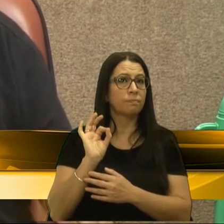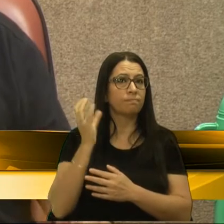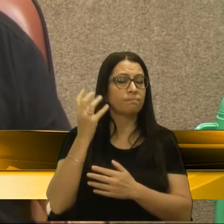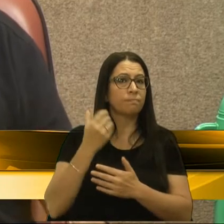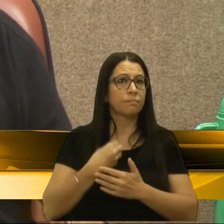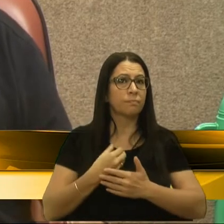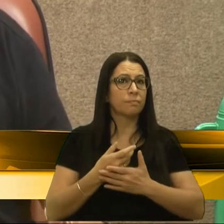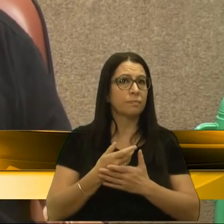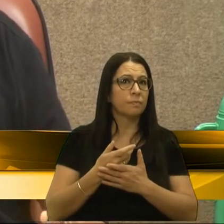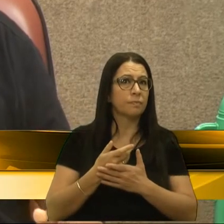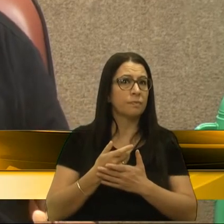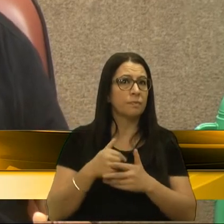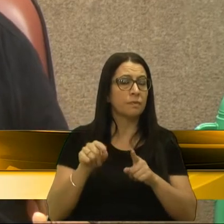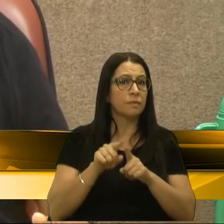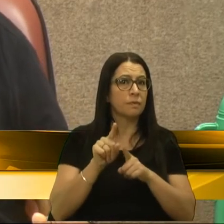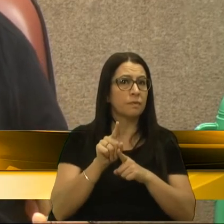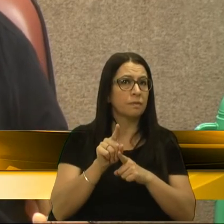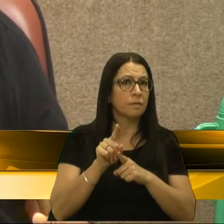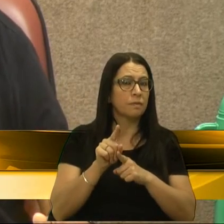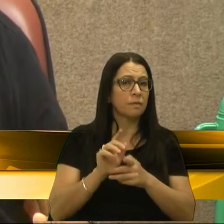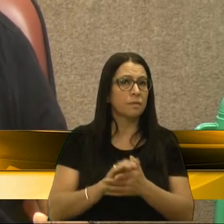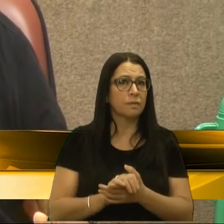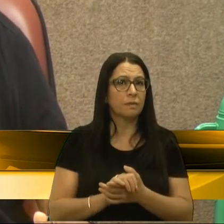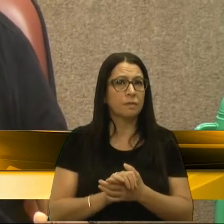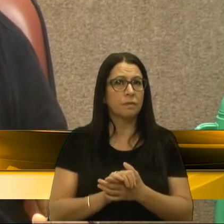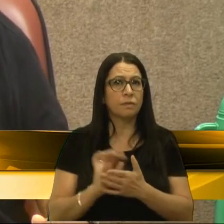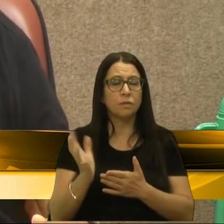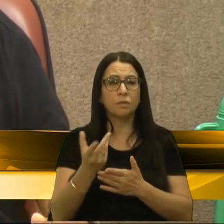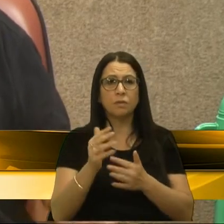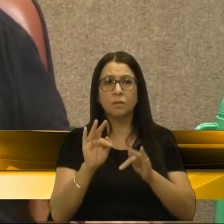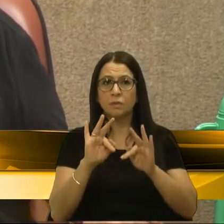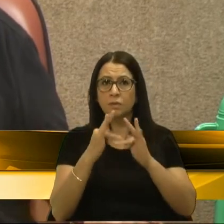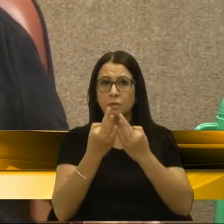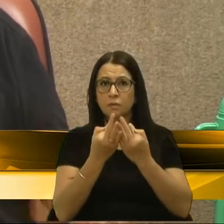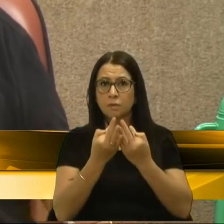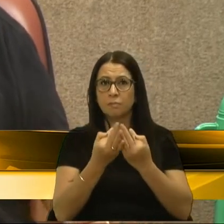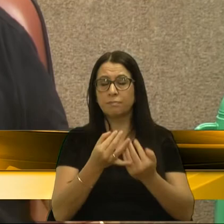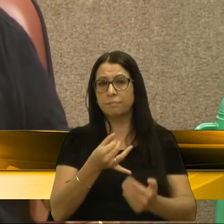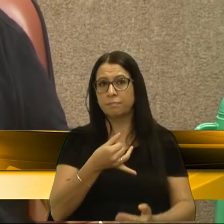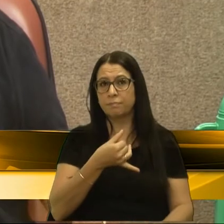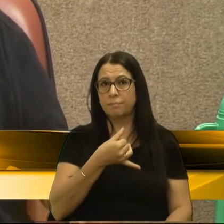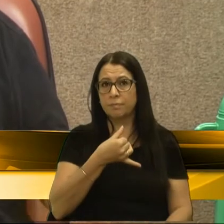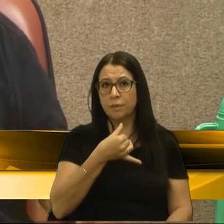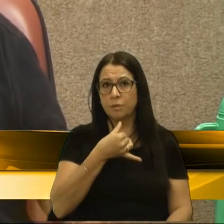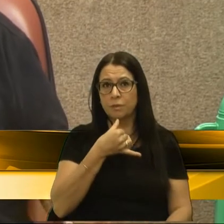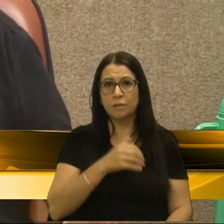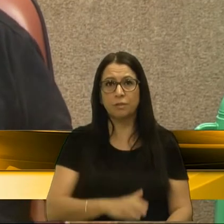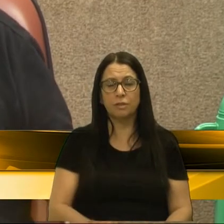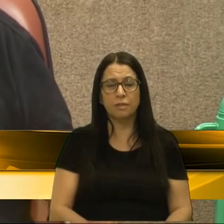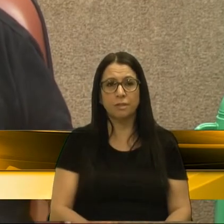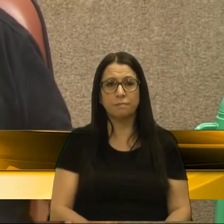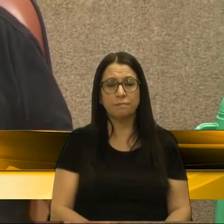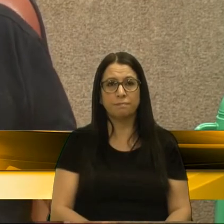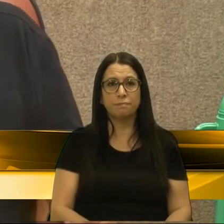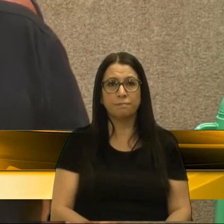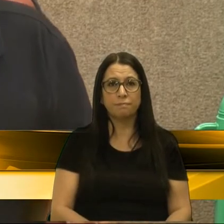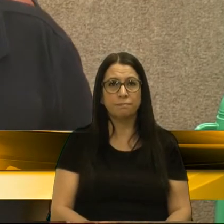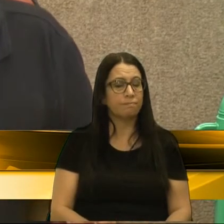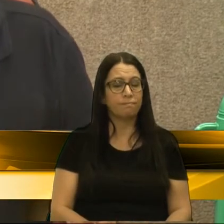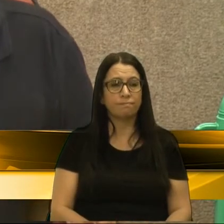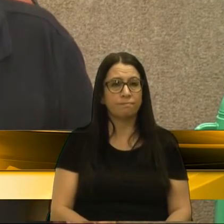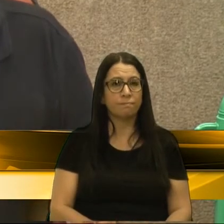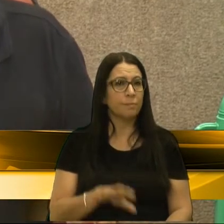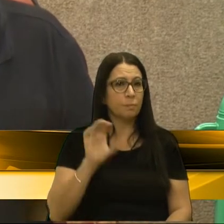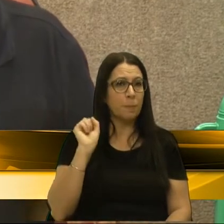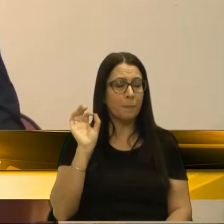me solidarizar com Vossa Excelência, também com a Rosane e com toda a família nesse momento triste. Mas é o ciclo. Obrigado, vereador,